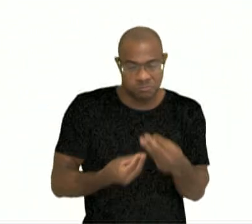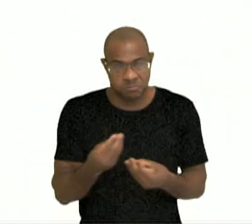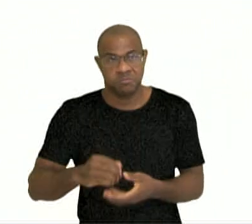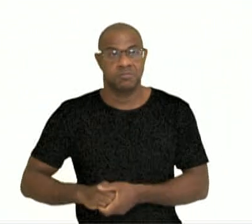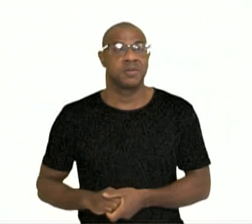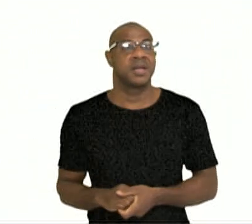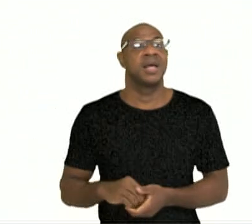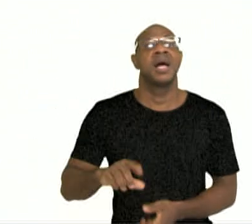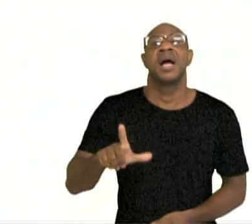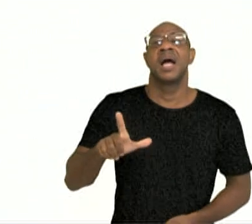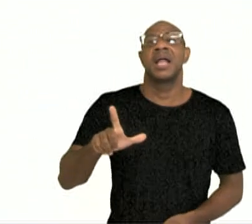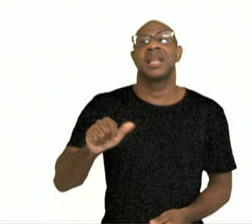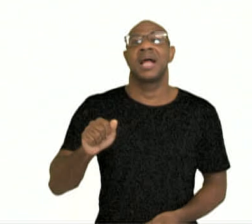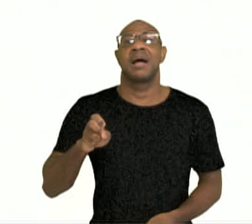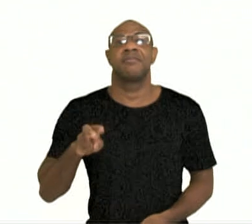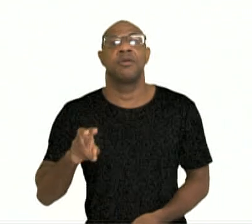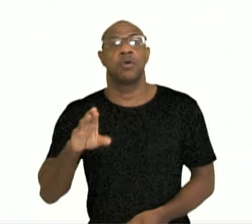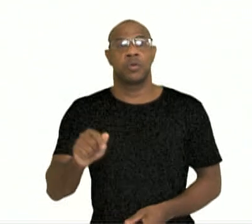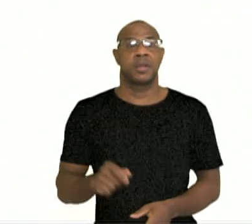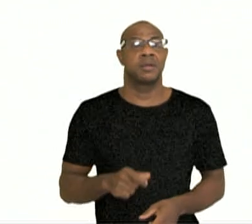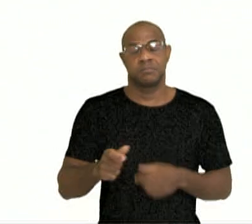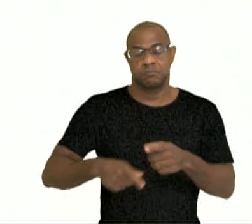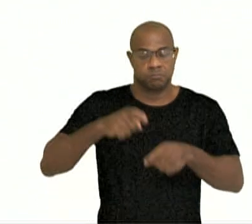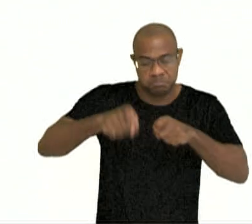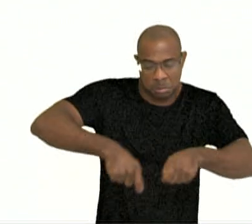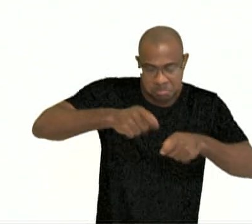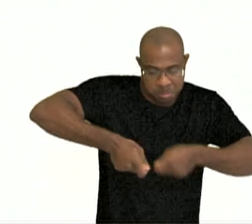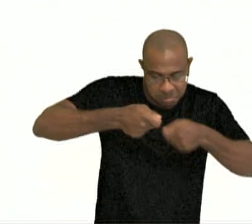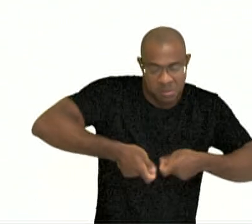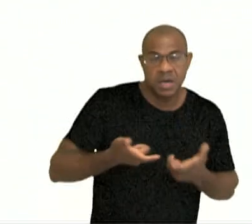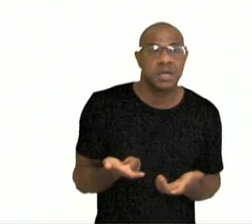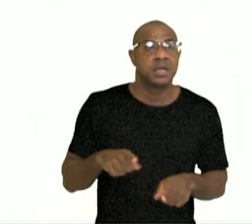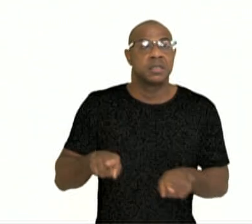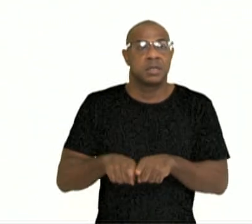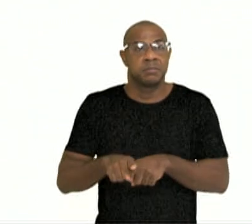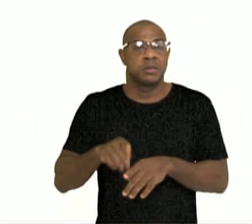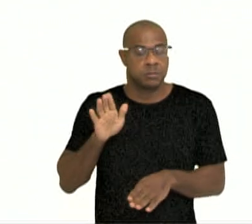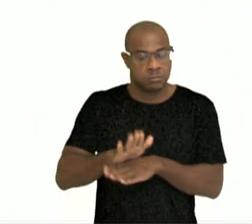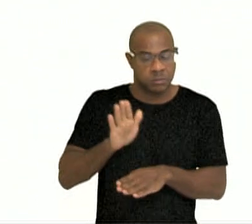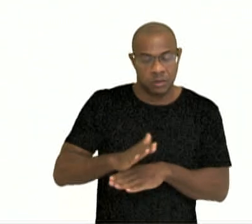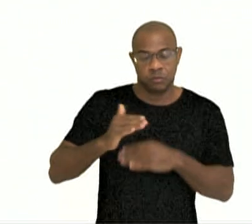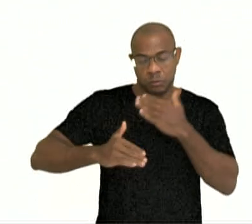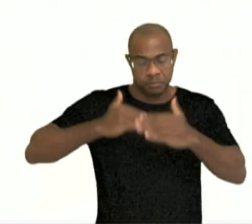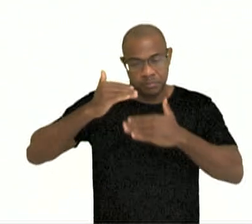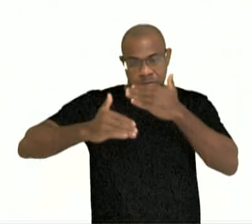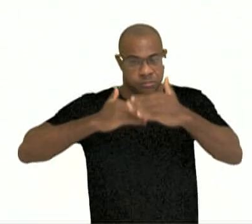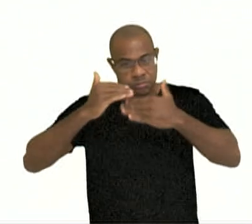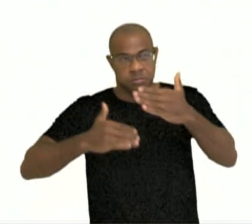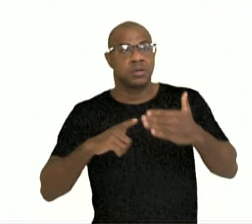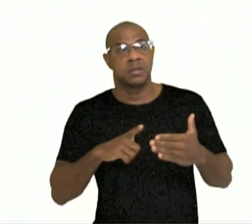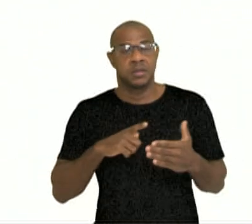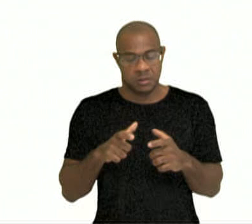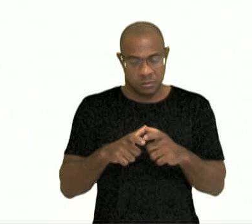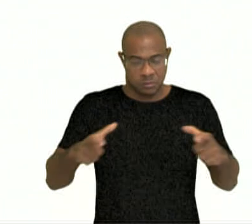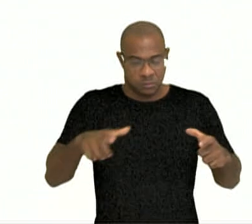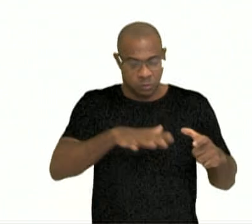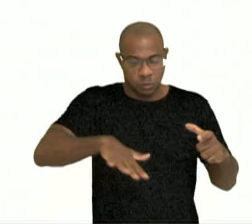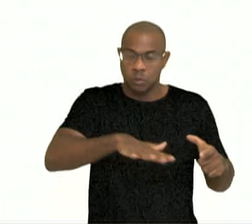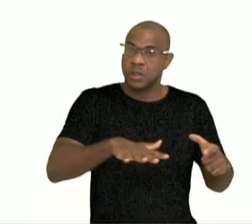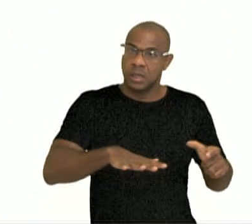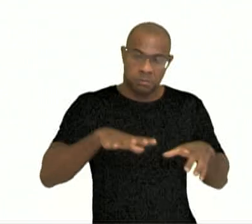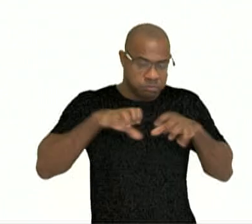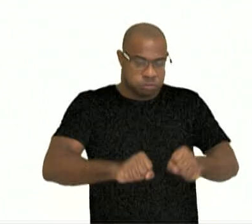lavoura, a canavieira e o gado foram as atividades que contribuíram para que a ocupação fosse definitiva,